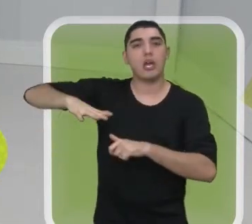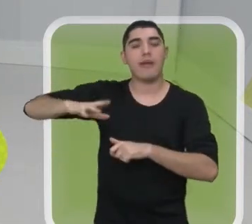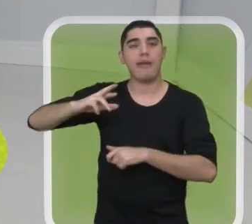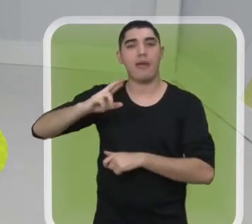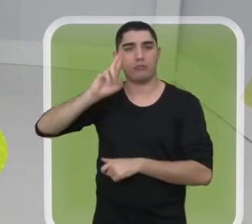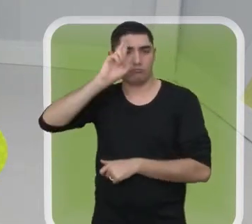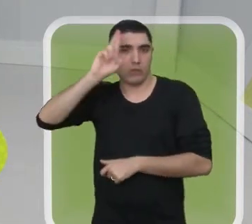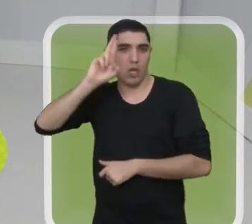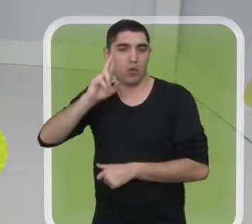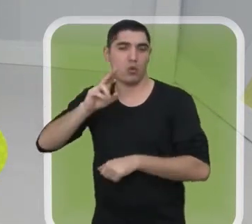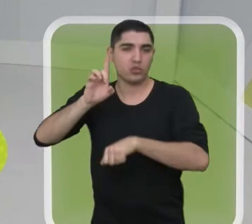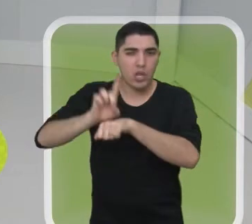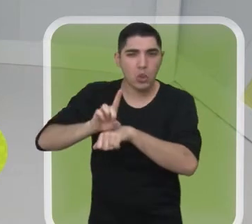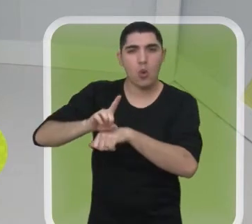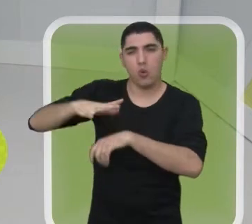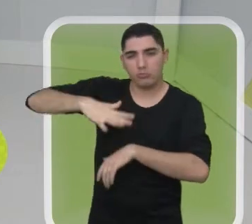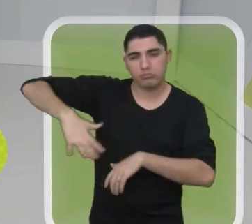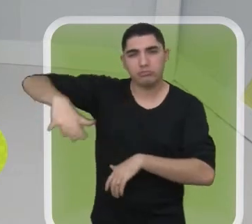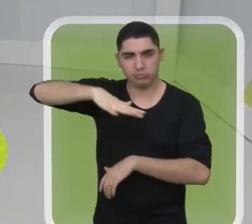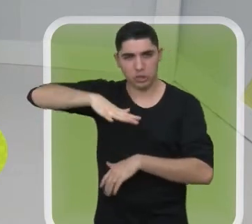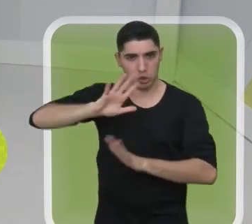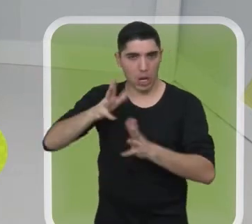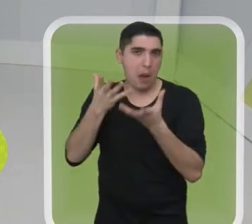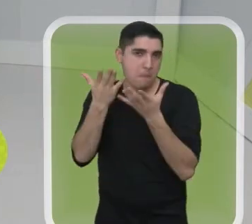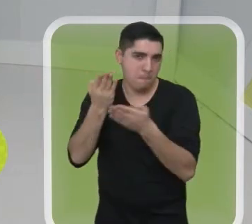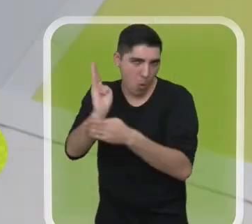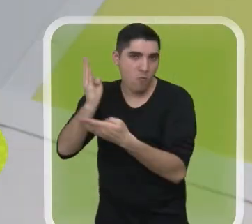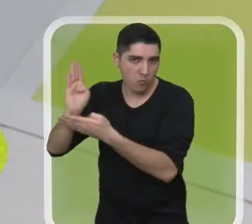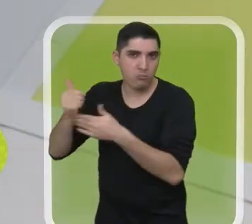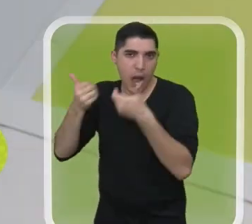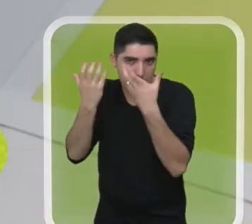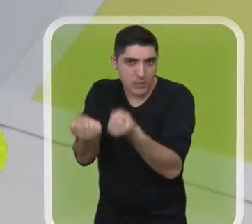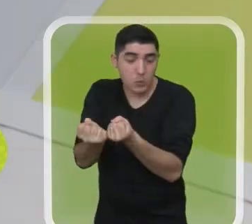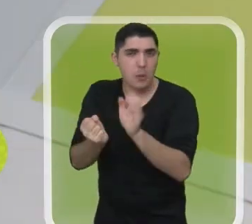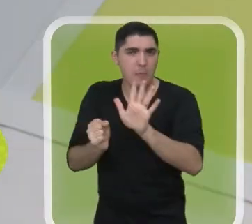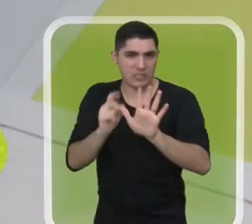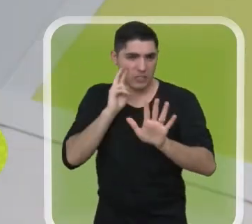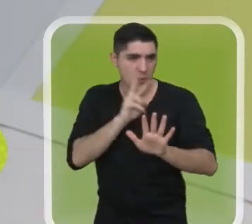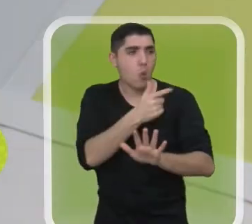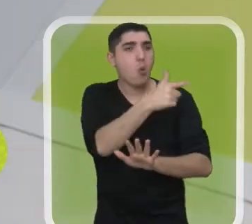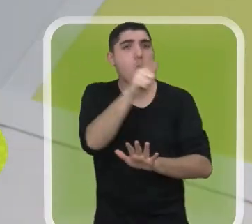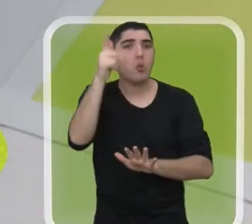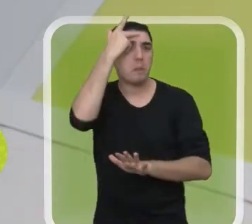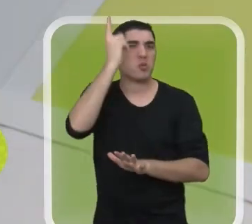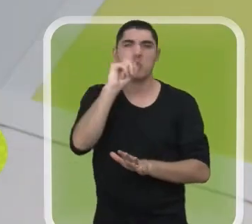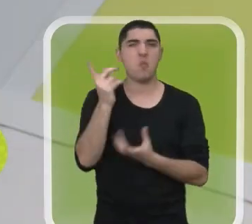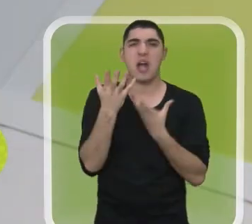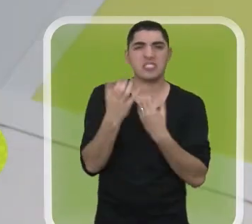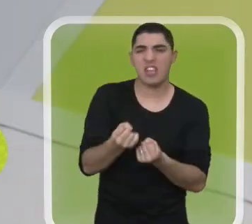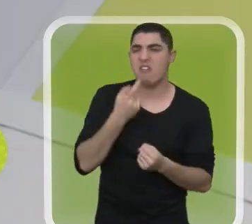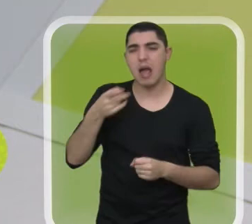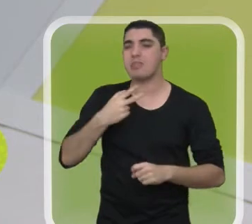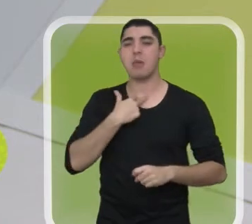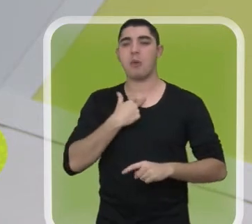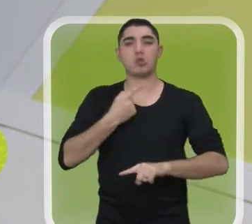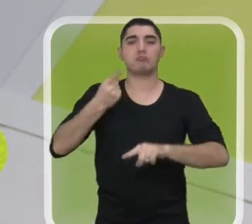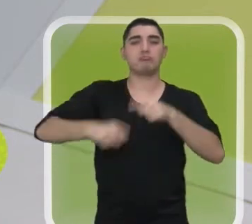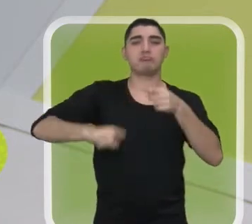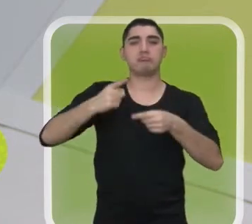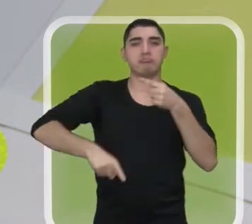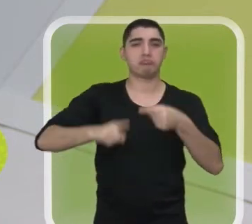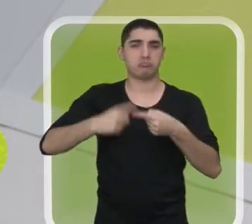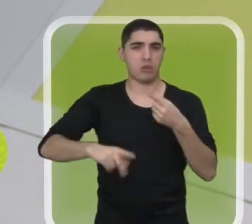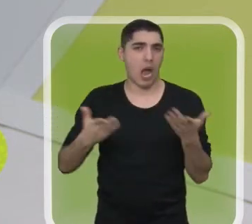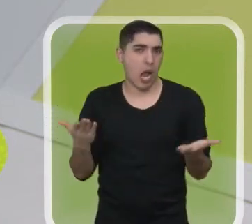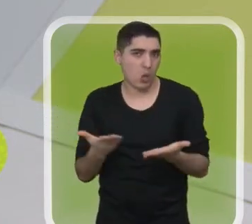grande caminho para que a coisa acontecesse. Mas olhando pela parte jurídica, o senhor viu algum entrave, alguma coisa que pudesse impedir, ou que está impedido neste